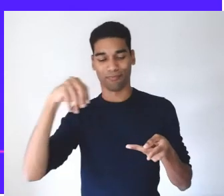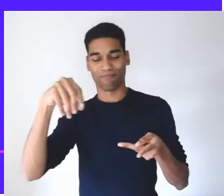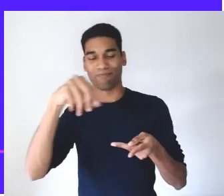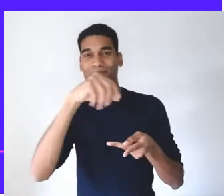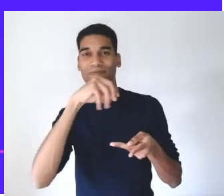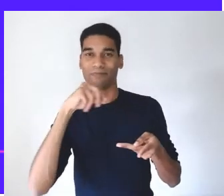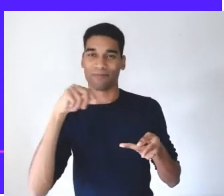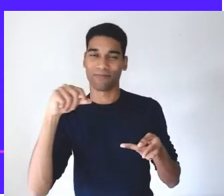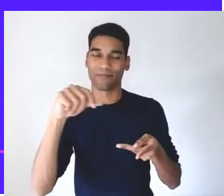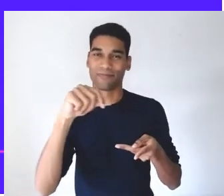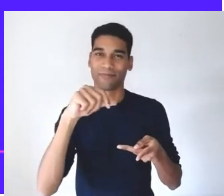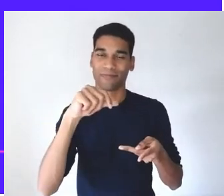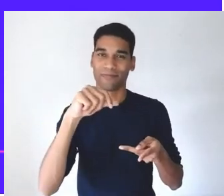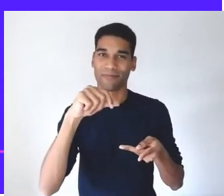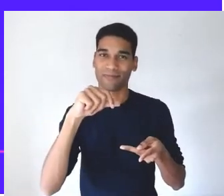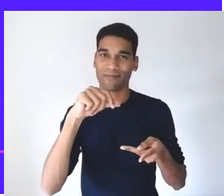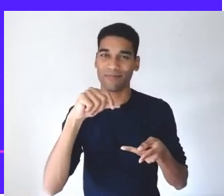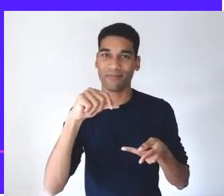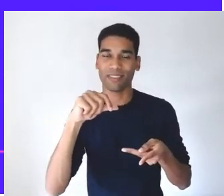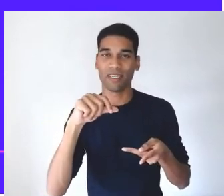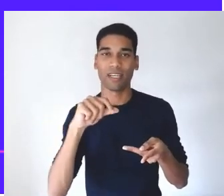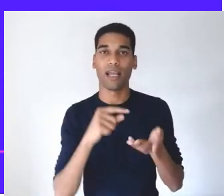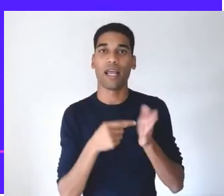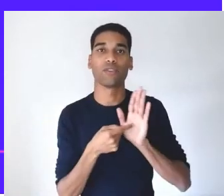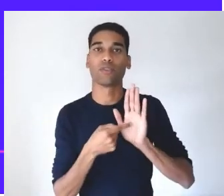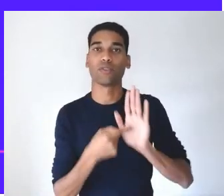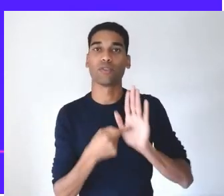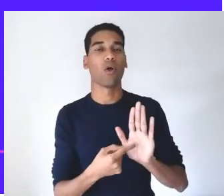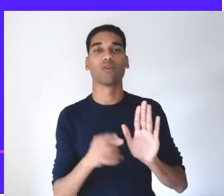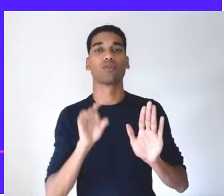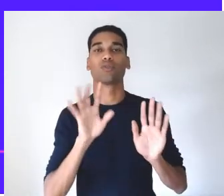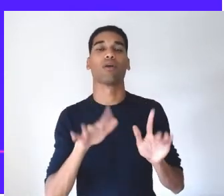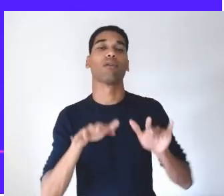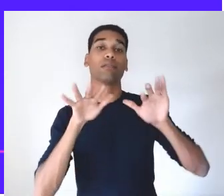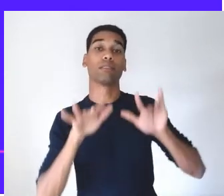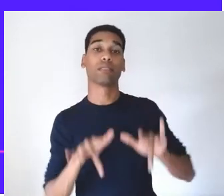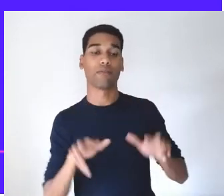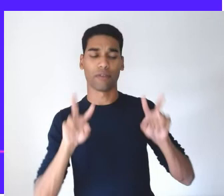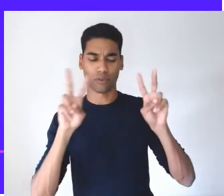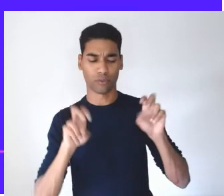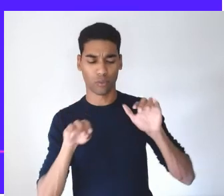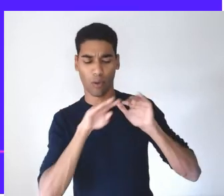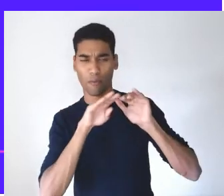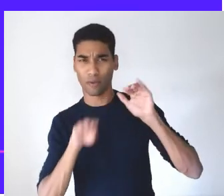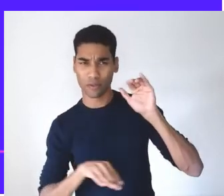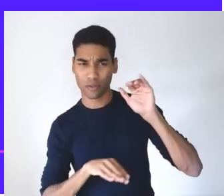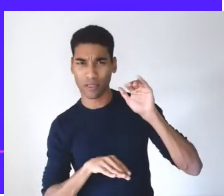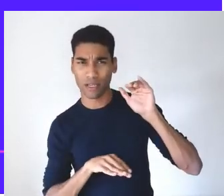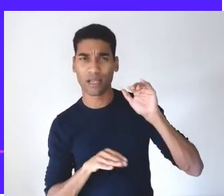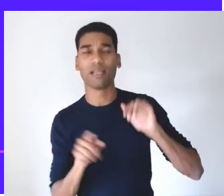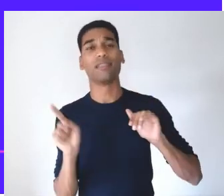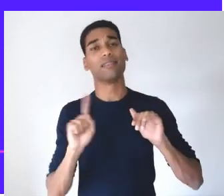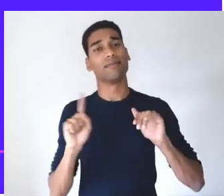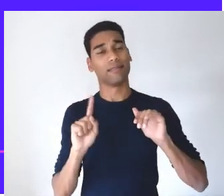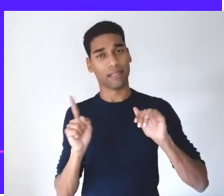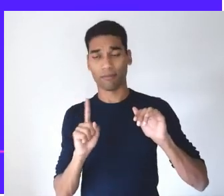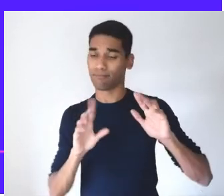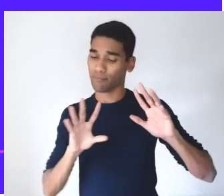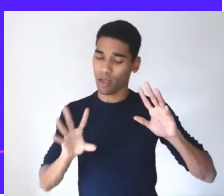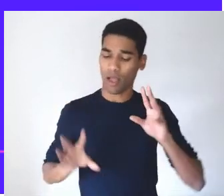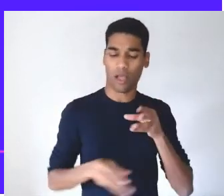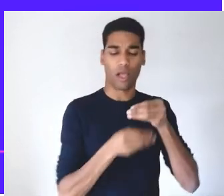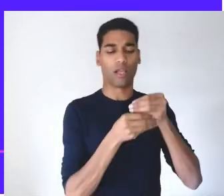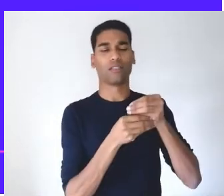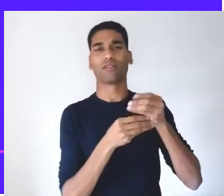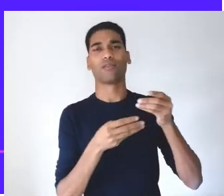Não é só sobre escrever sobre desigualdade, é sobre adicionar desigualdade a tudo que a gente escreve.